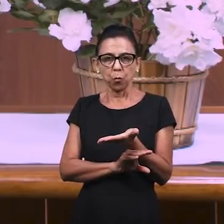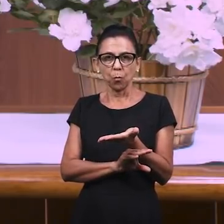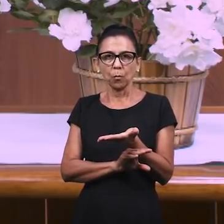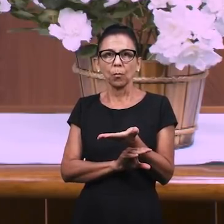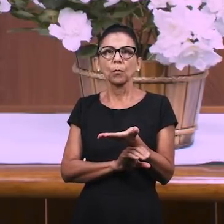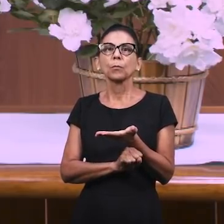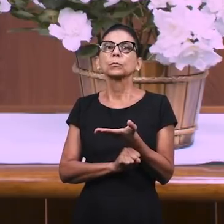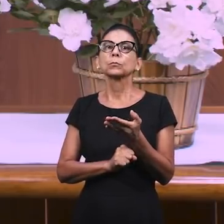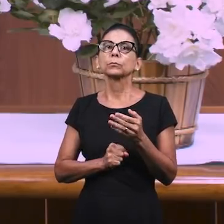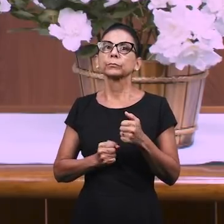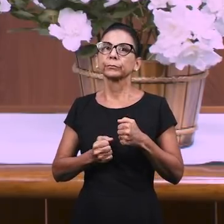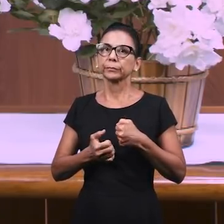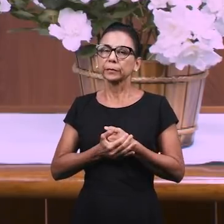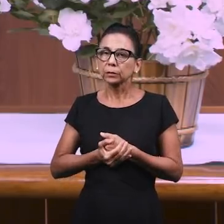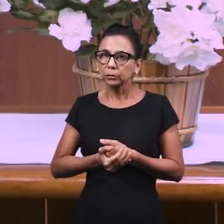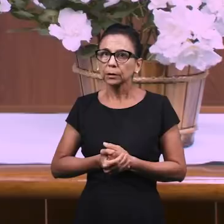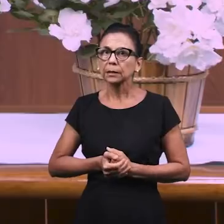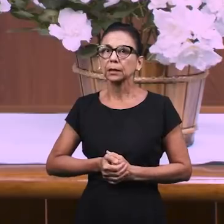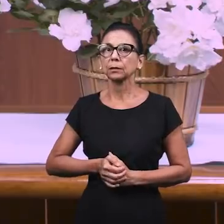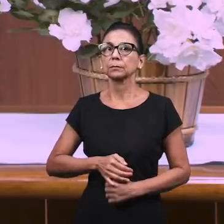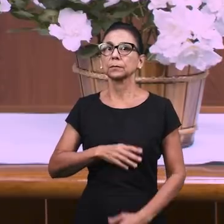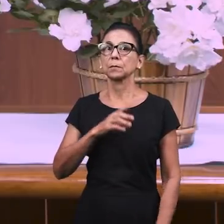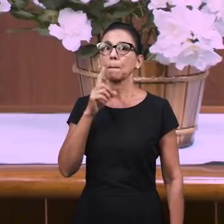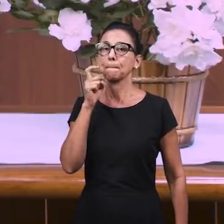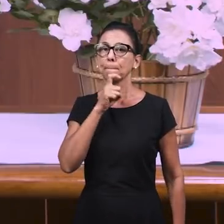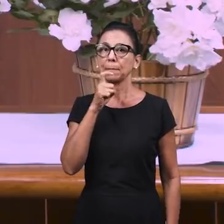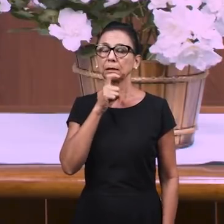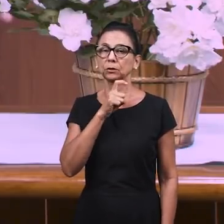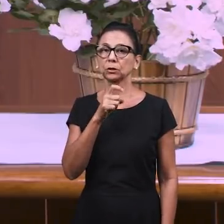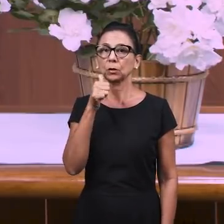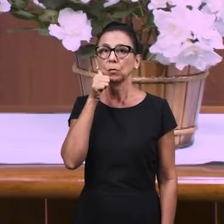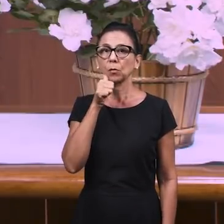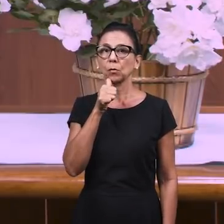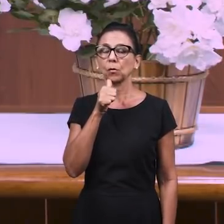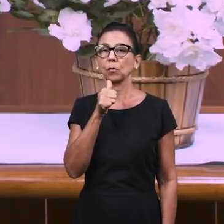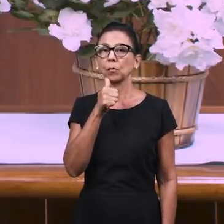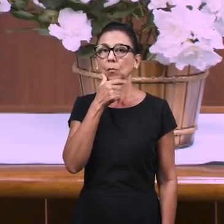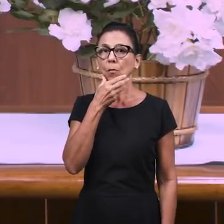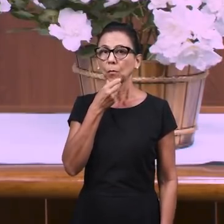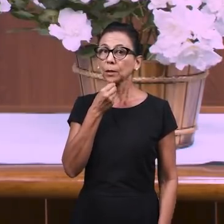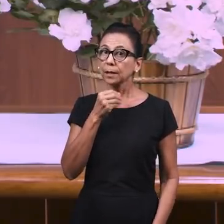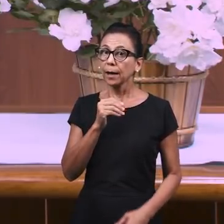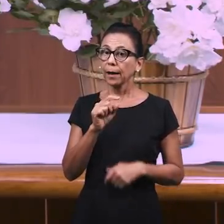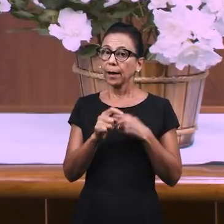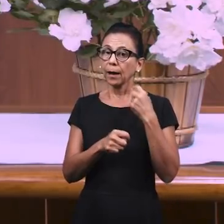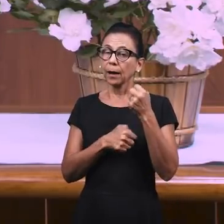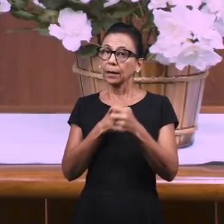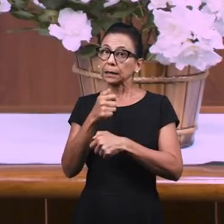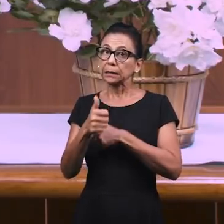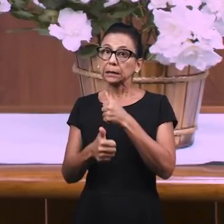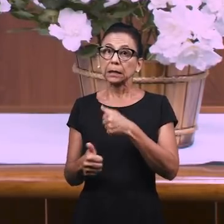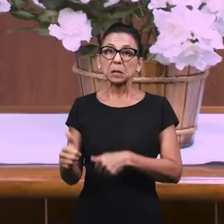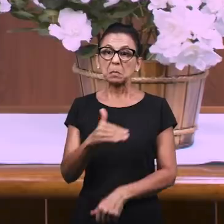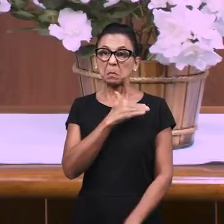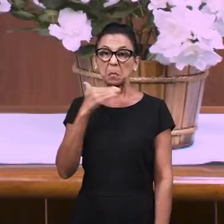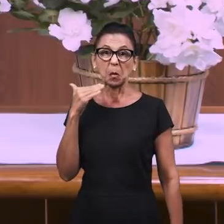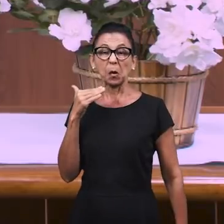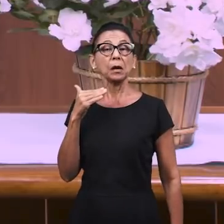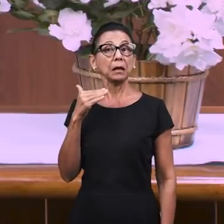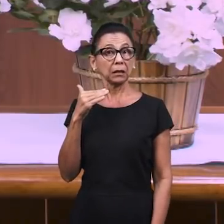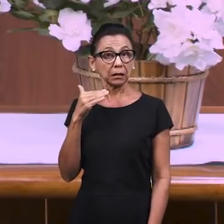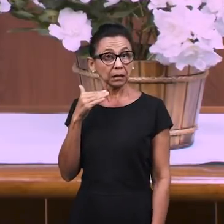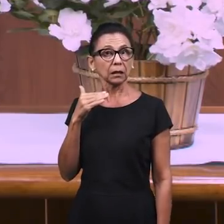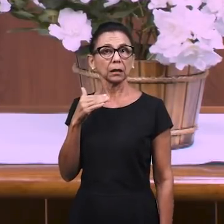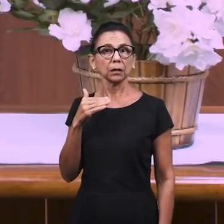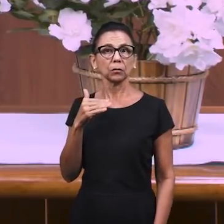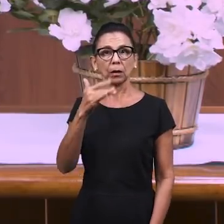então o Espírito Santo está no nosso meio, ele mentiu e o Senhor não revelou, então ali o problema foi a mentira, foi o engano. E eles